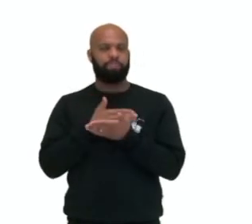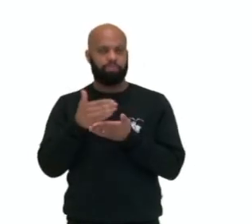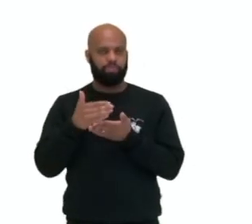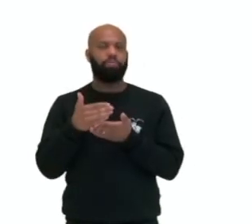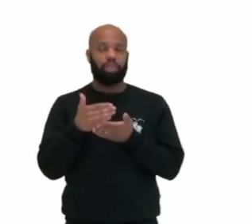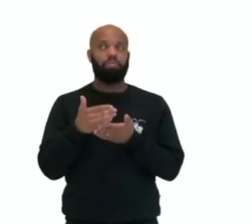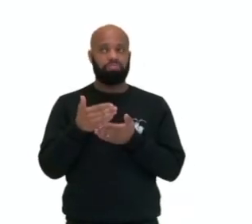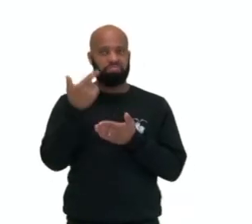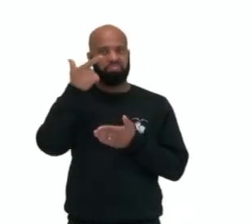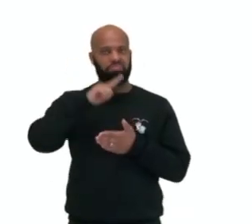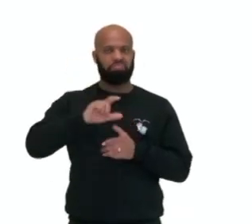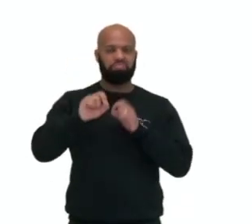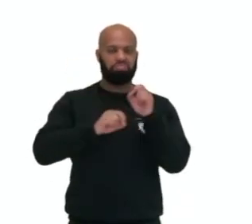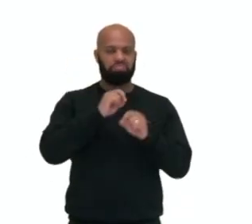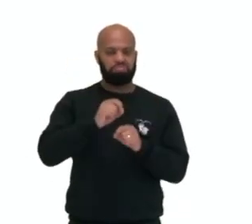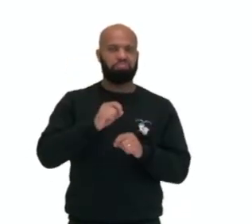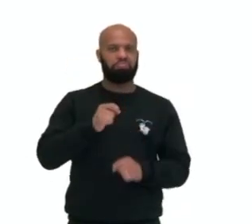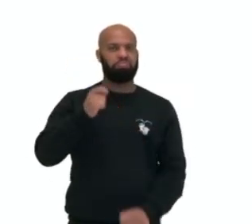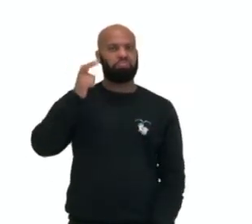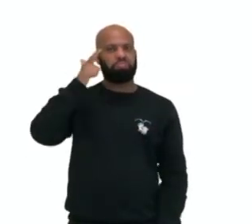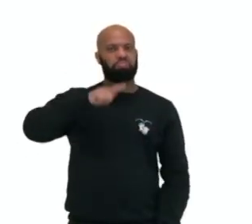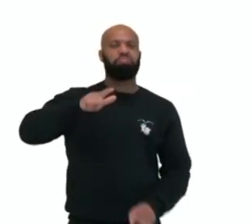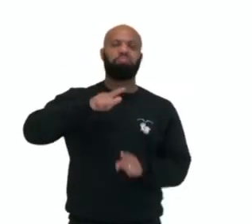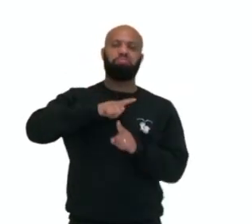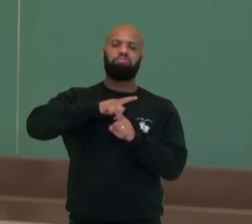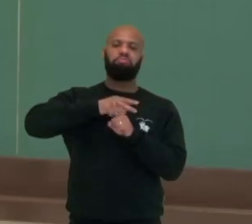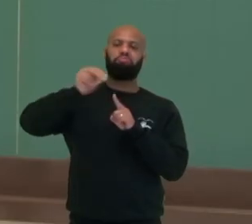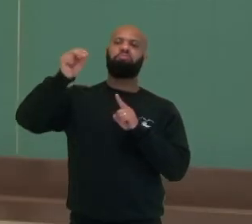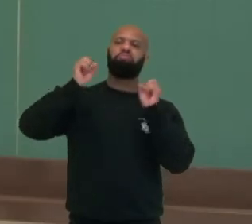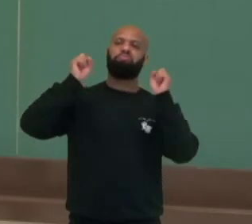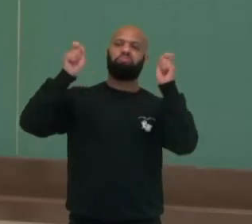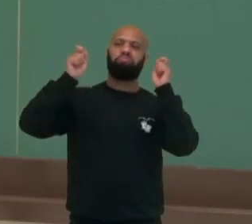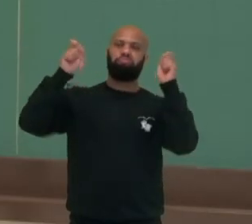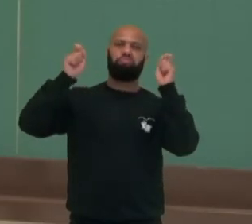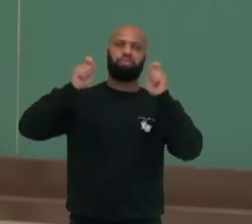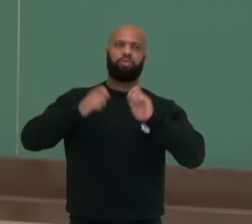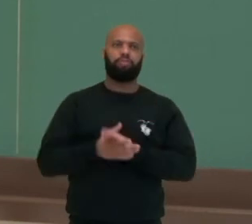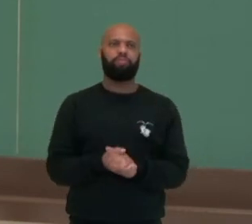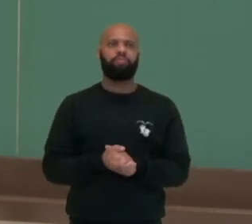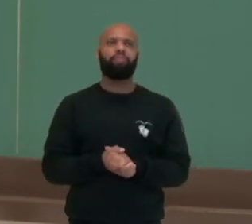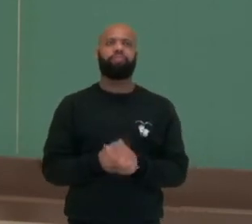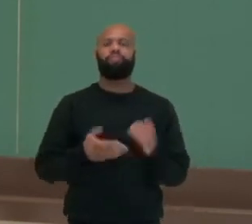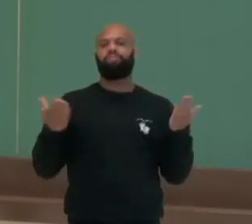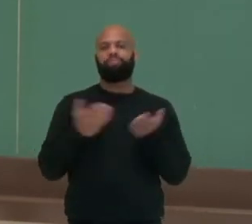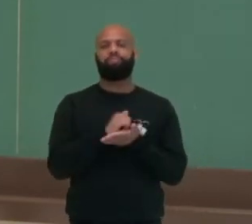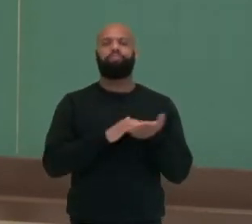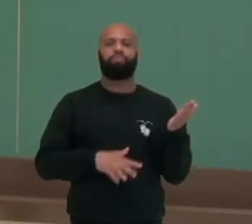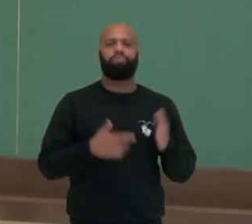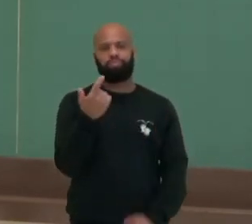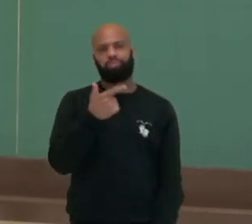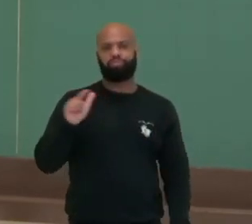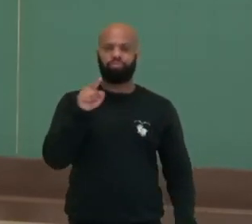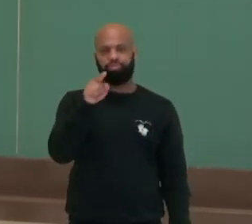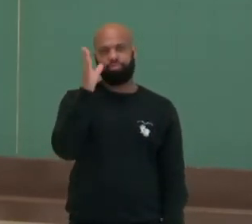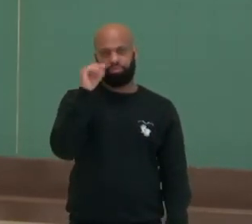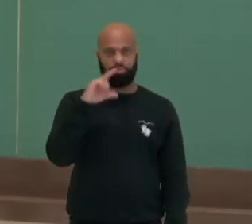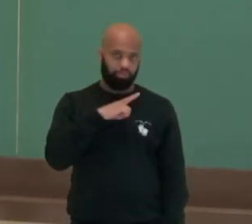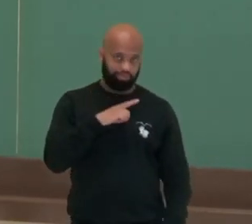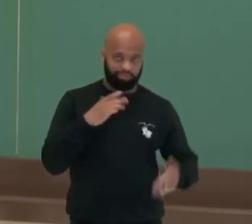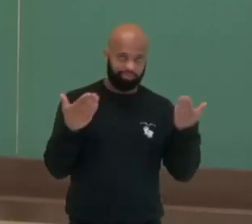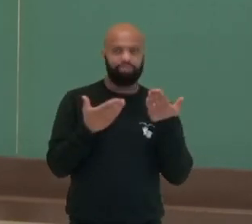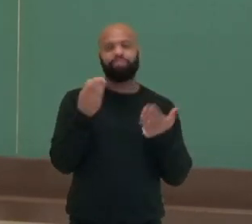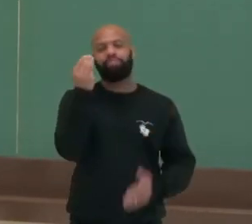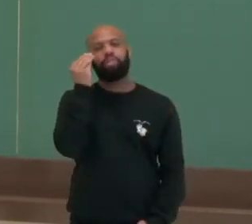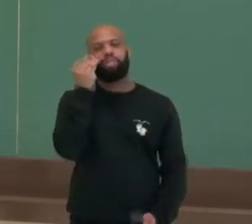acabou se tornando um campeão dessa modalidade nas Paralimpíadas. E aí, curioso? Vamos